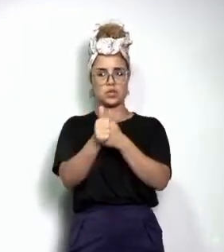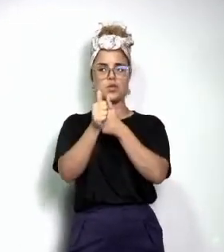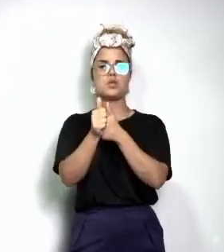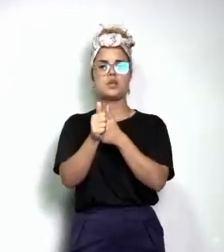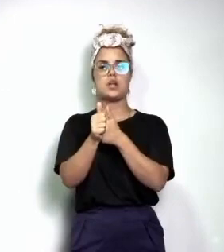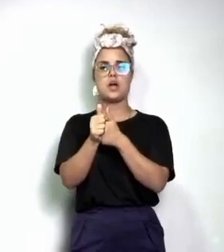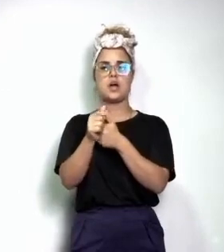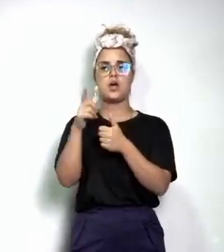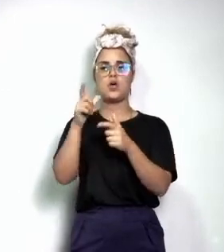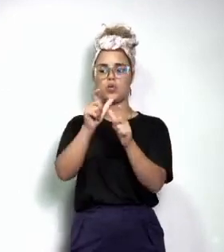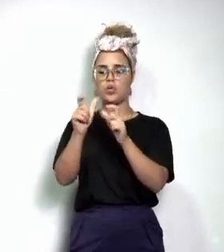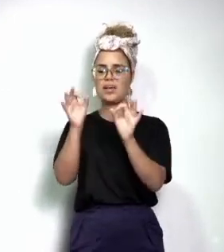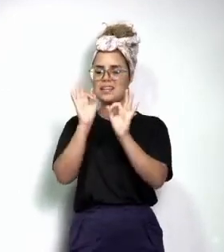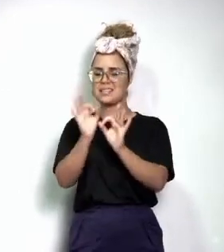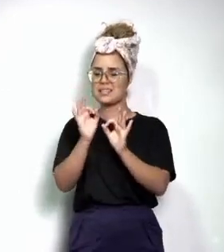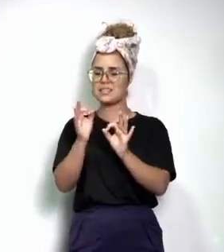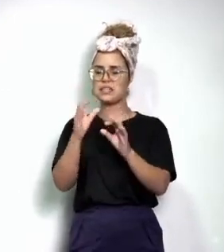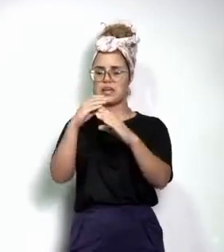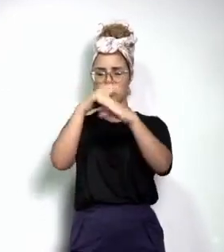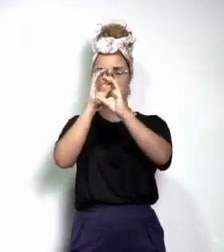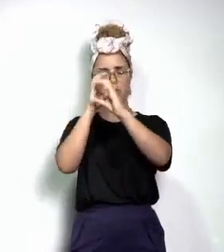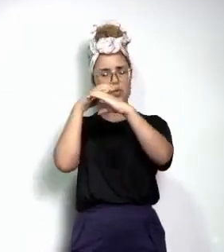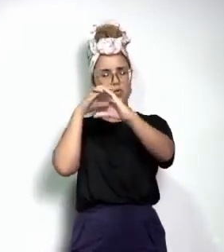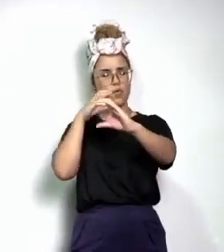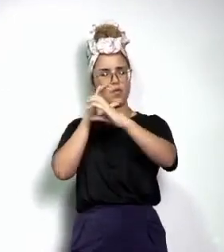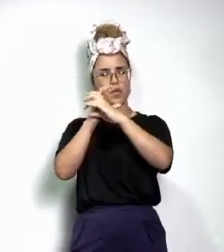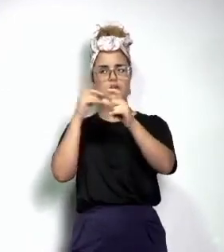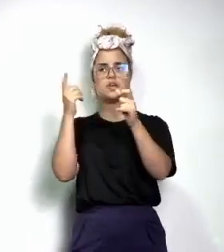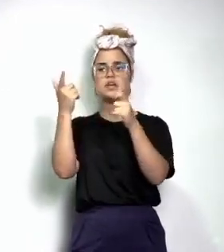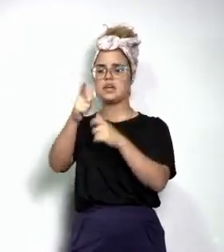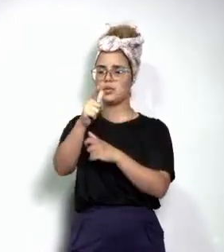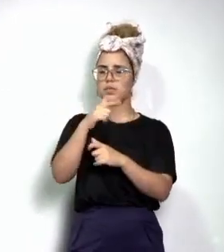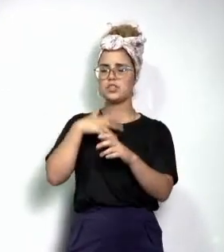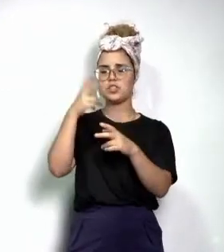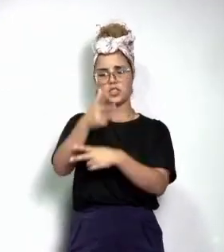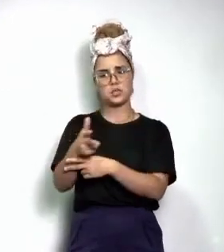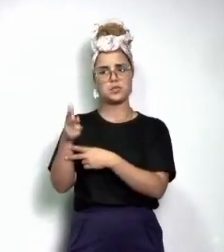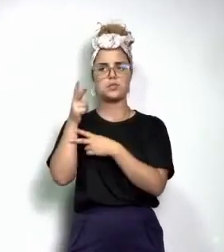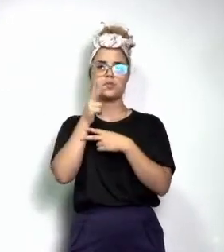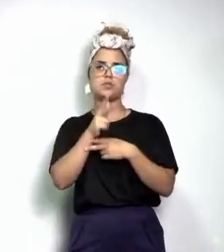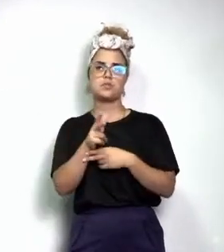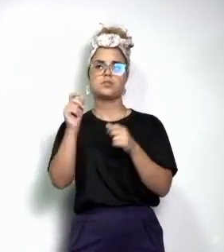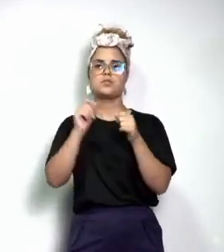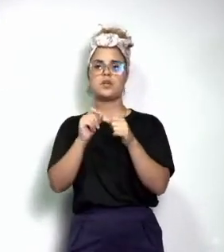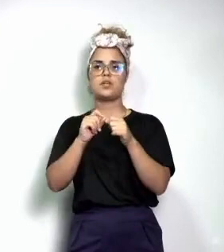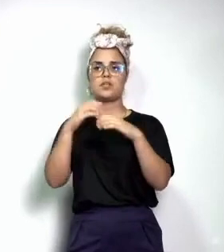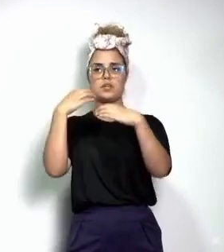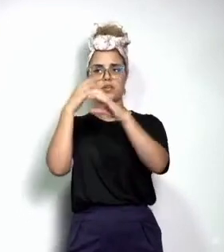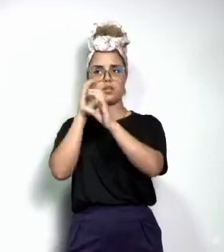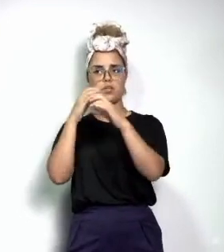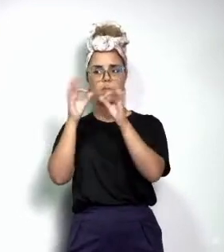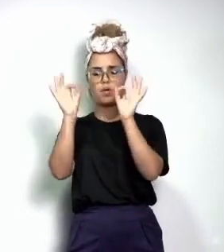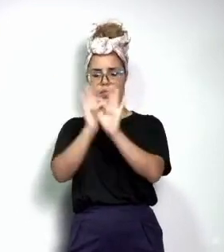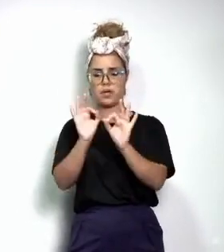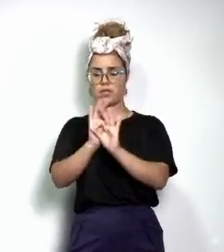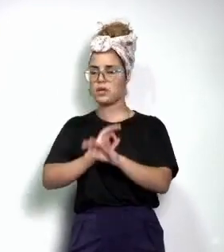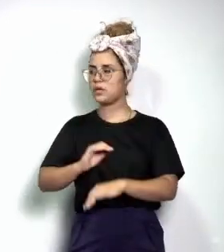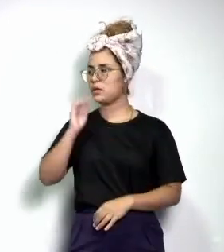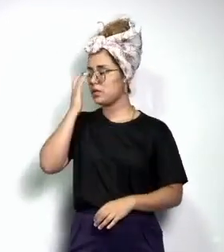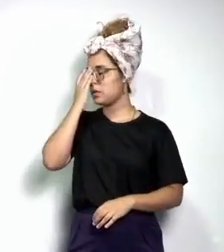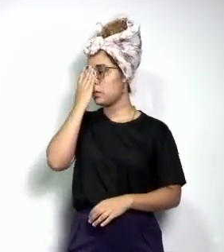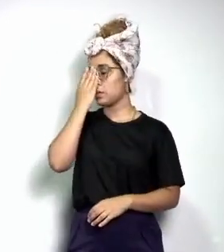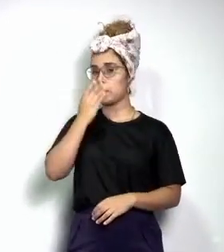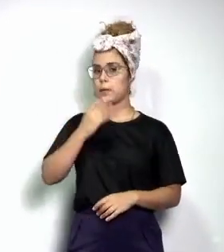aquele lugarzinho certinho do foco. E aí a gente vai refazer essas filmagens para fazer um foco mais preciso.